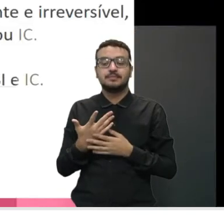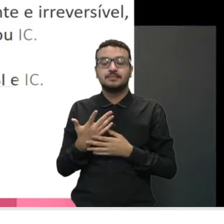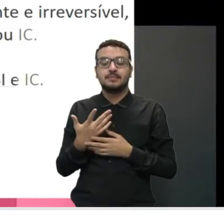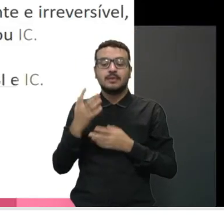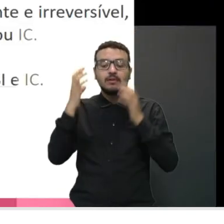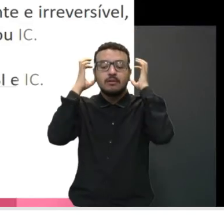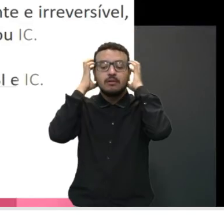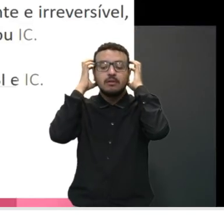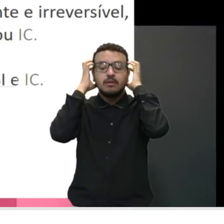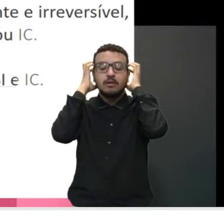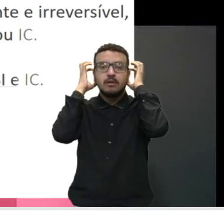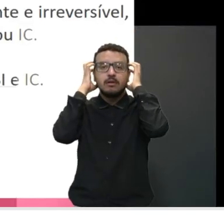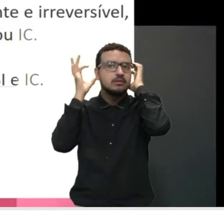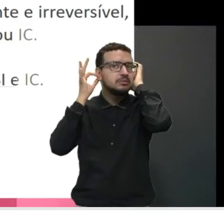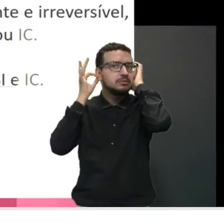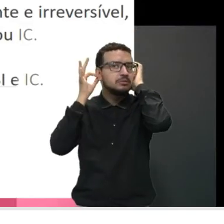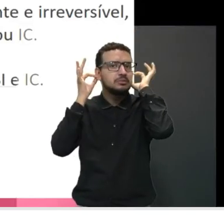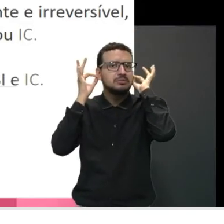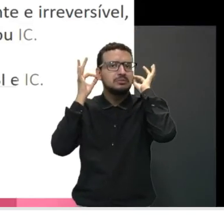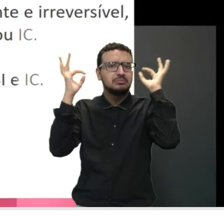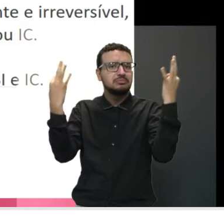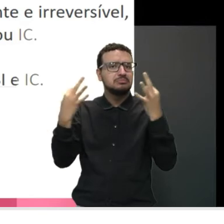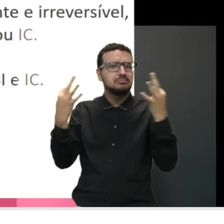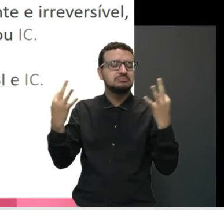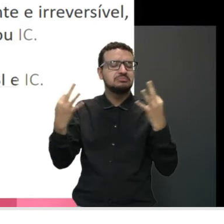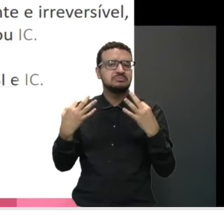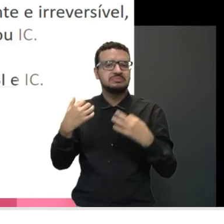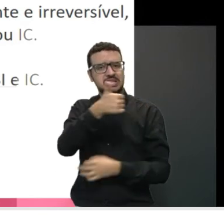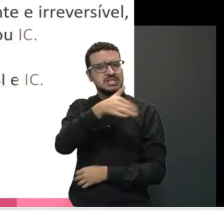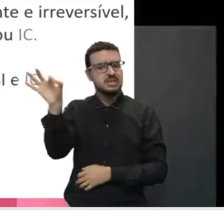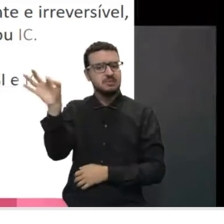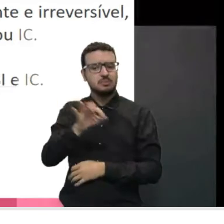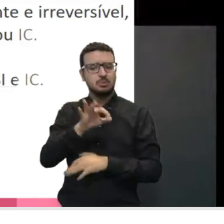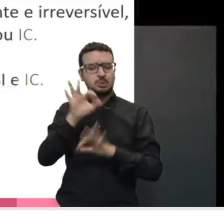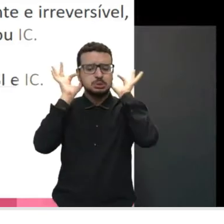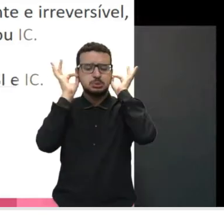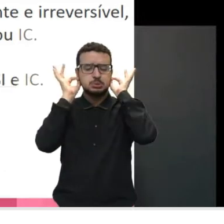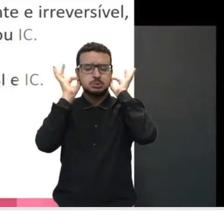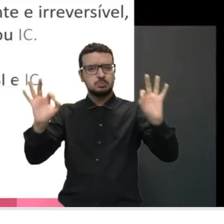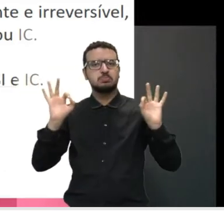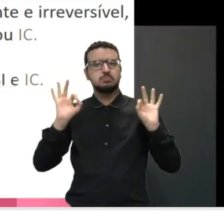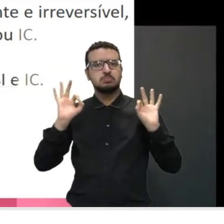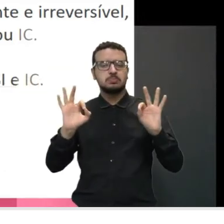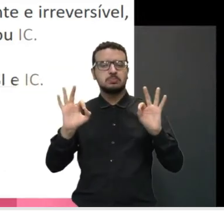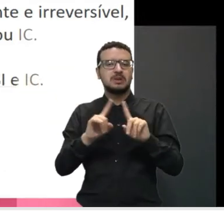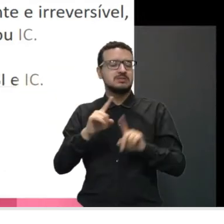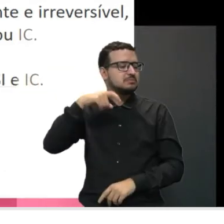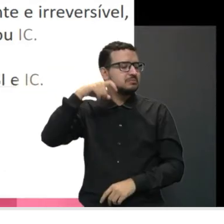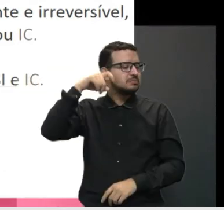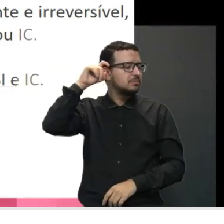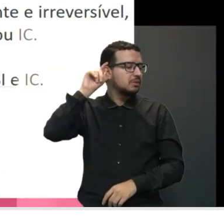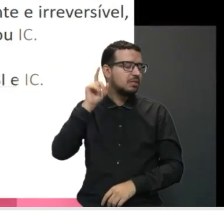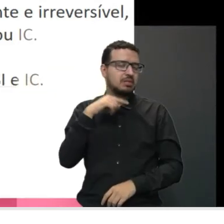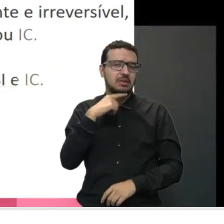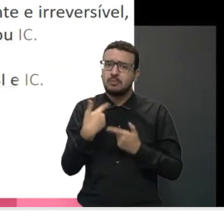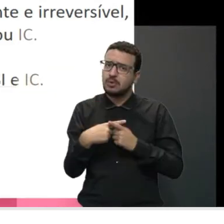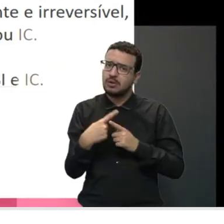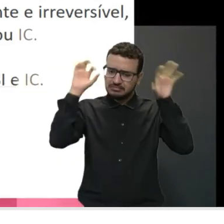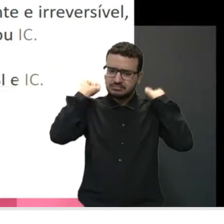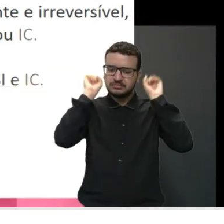perfeito. Então, não adianta colocar um aparelho na pessoa ou um implante coclear, porque o seu ouvido não tem